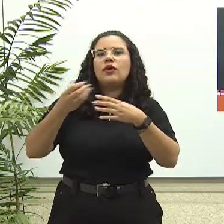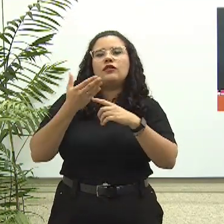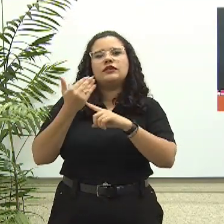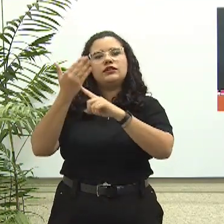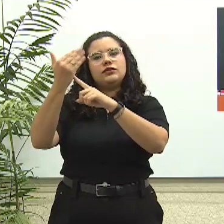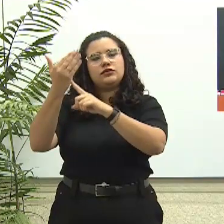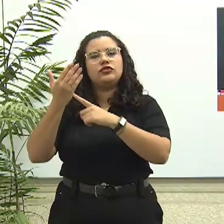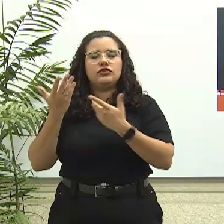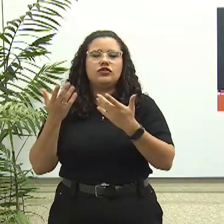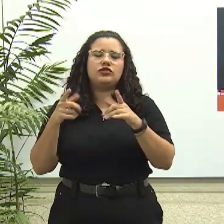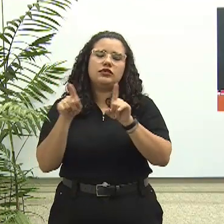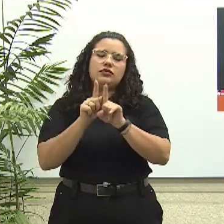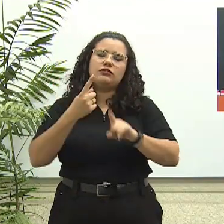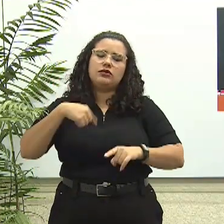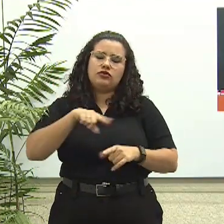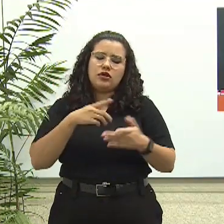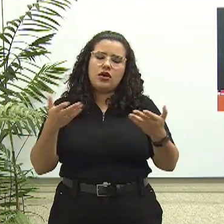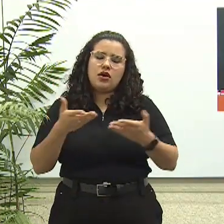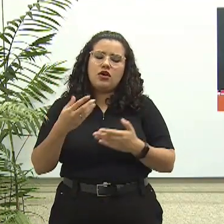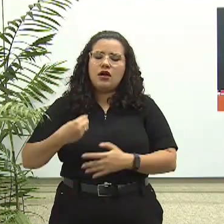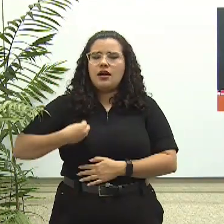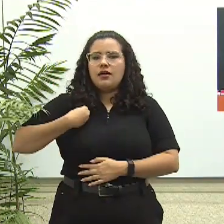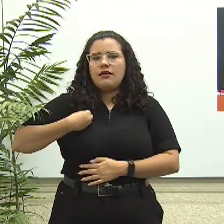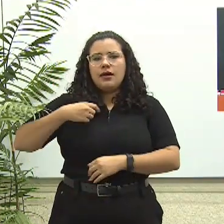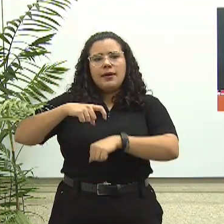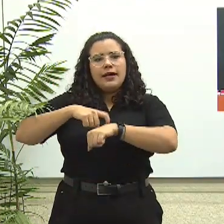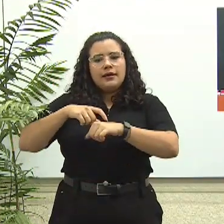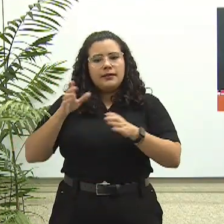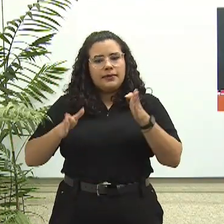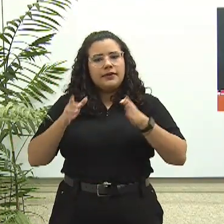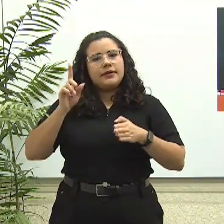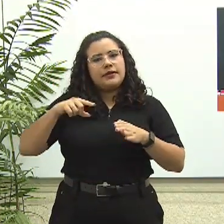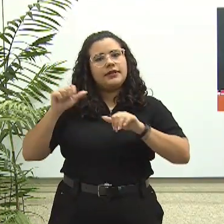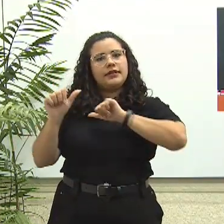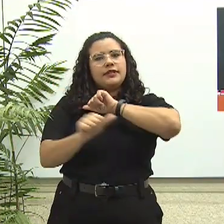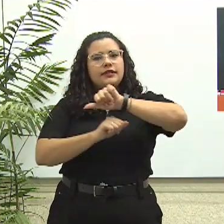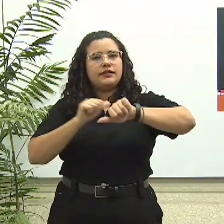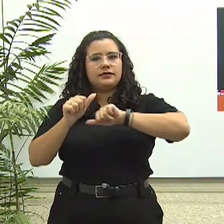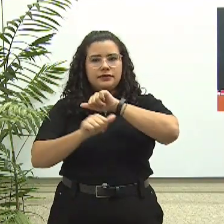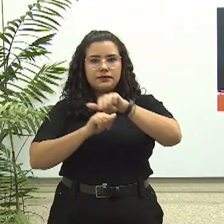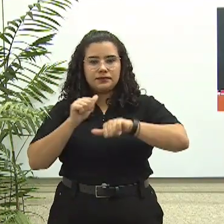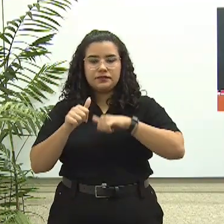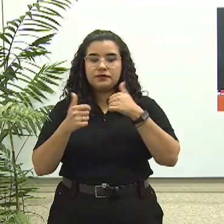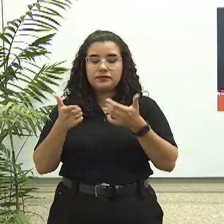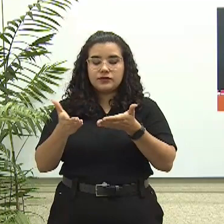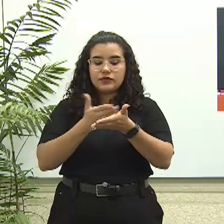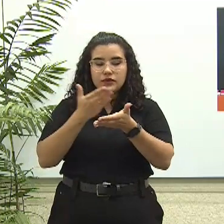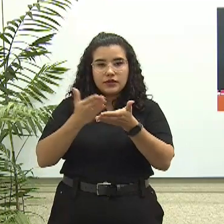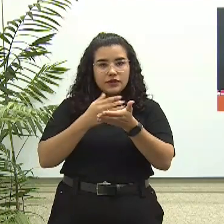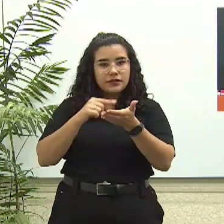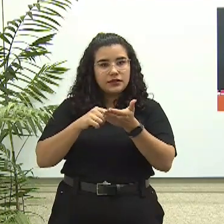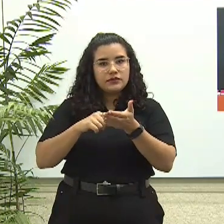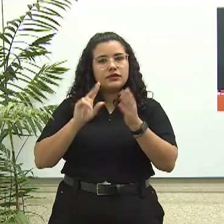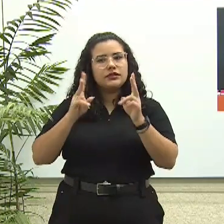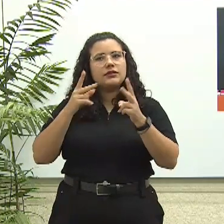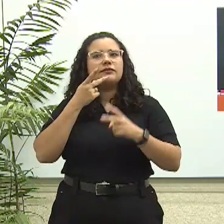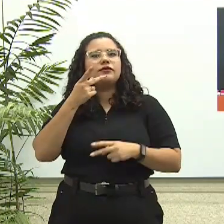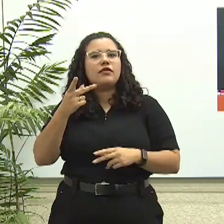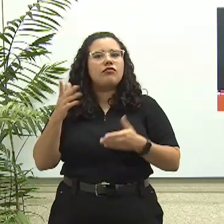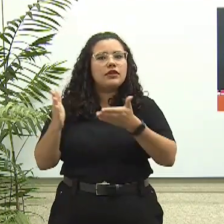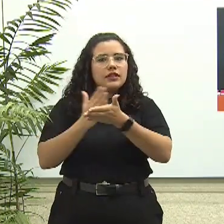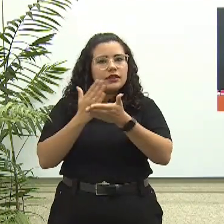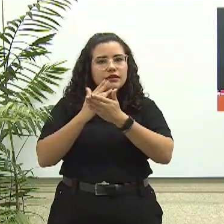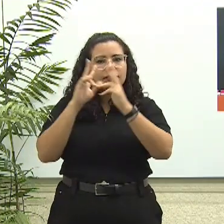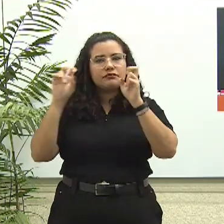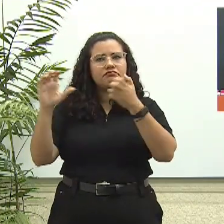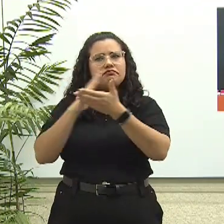né e a gente tá vivendo um momento de transformações né e o livro é um livro quando a gente fala do livro né muitas vezes as